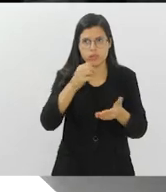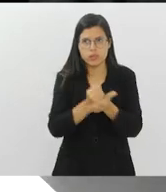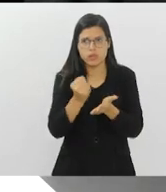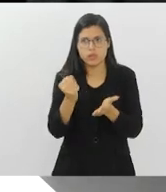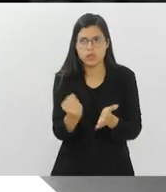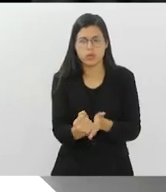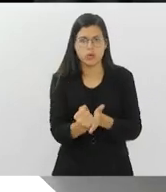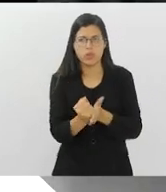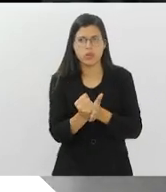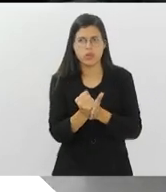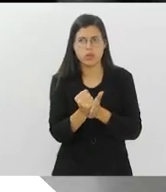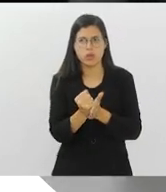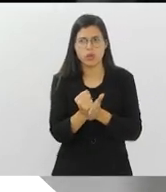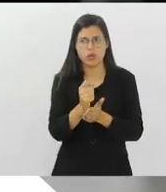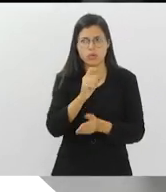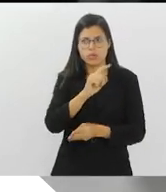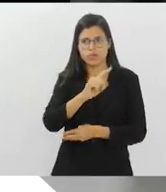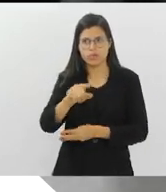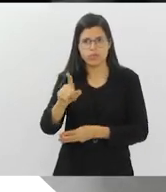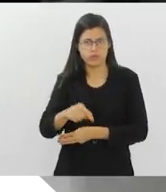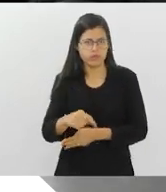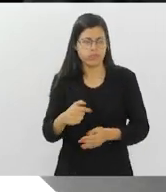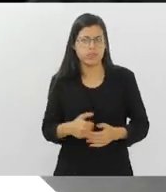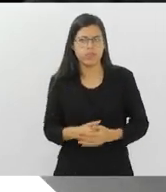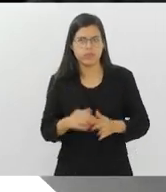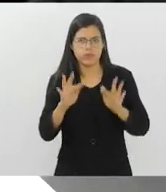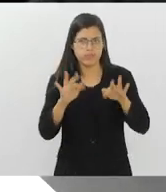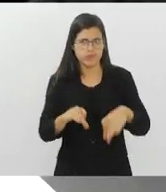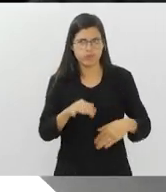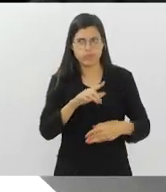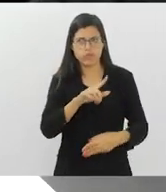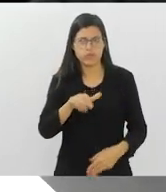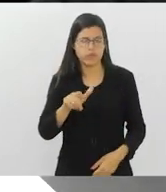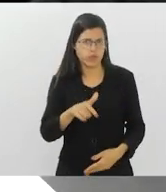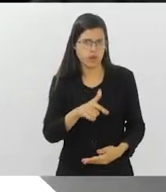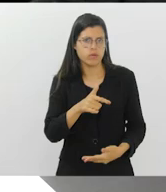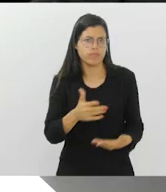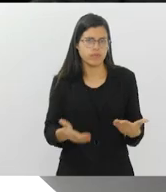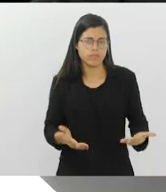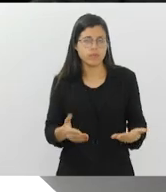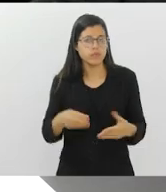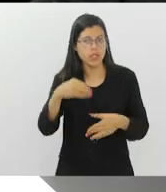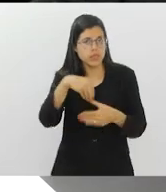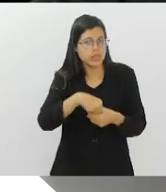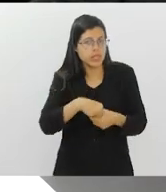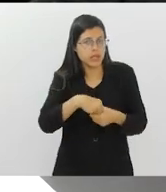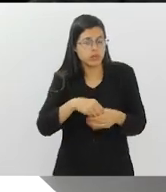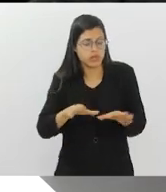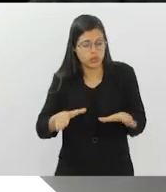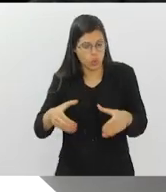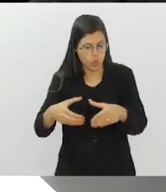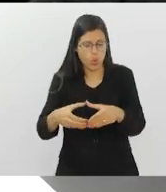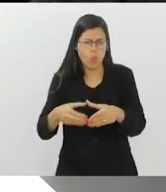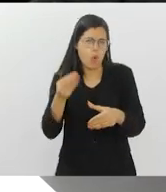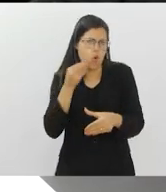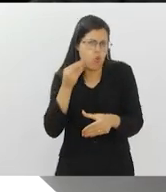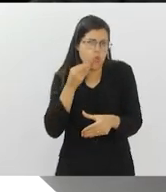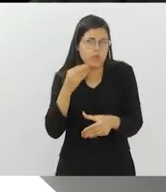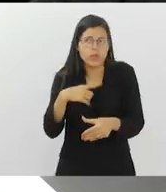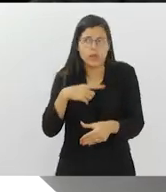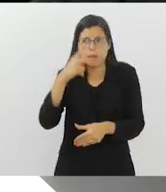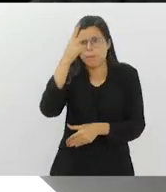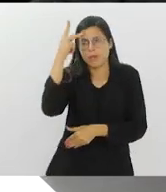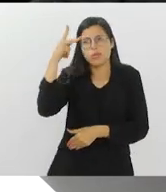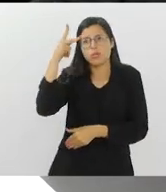rescinde, que termina esse contrato. Então, só para deixar claro, dentro desse grupo, obviamente, vai ter pessoas, ou